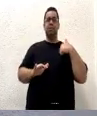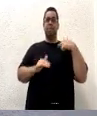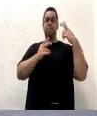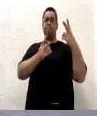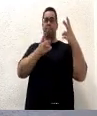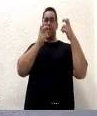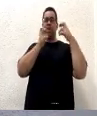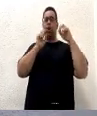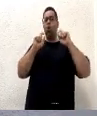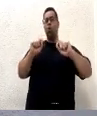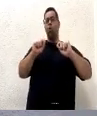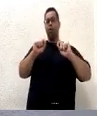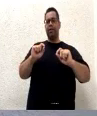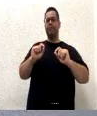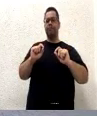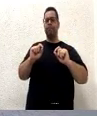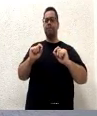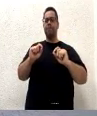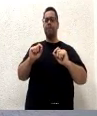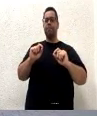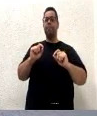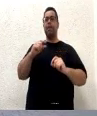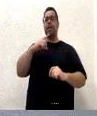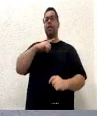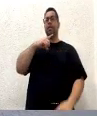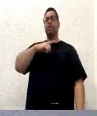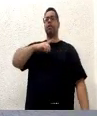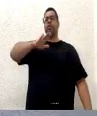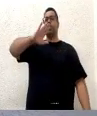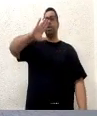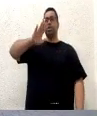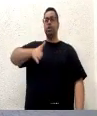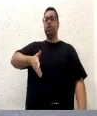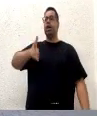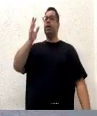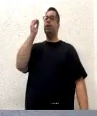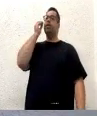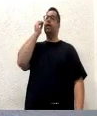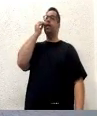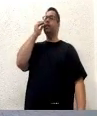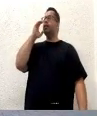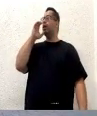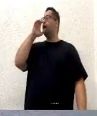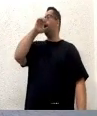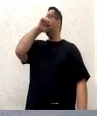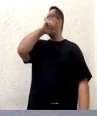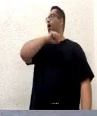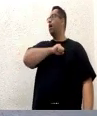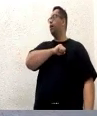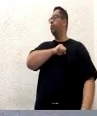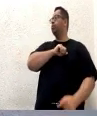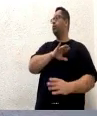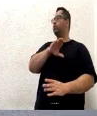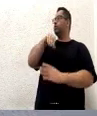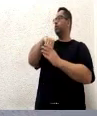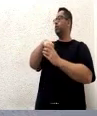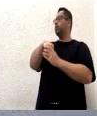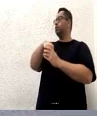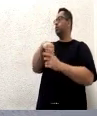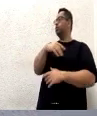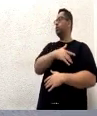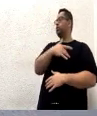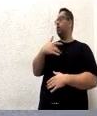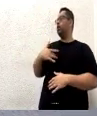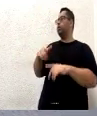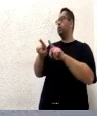gente positivou muito porque a gente tinha essa oferta de teste rápido dentro das unidades e dentro da UPA. A gente